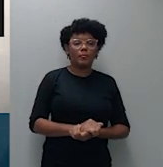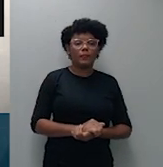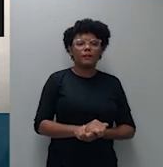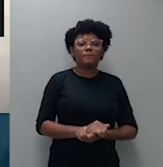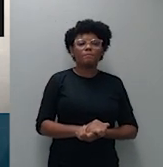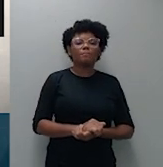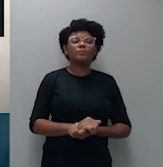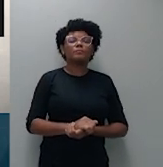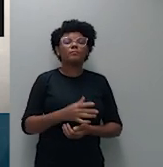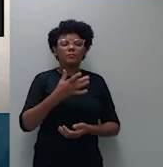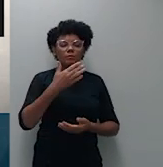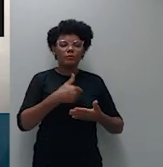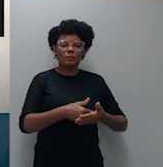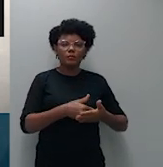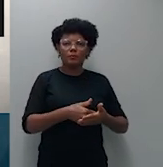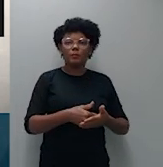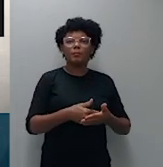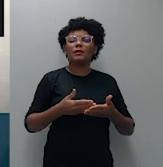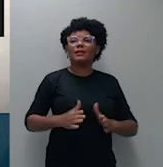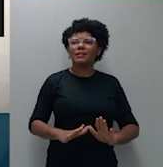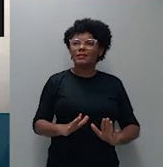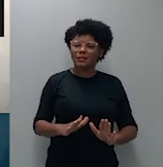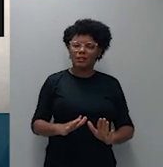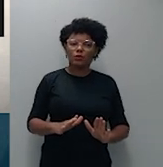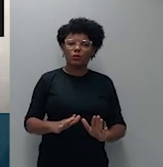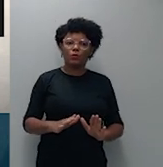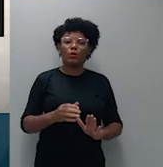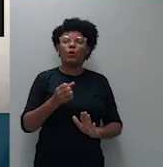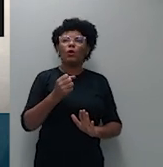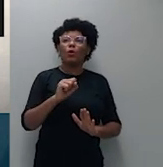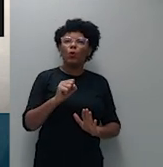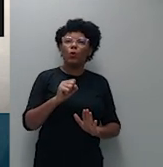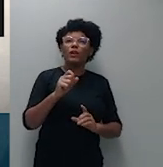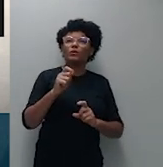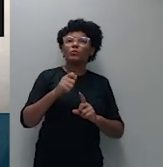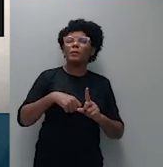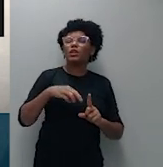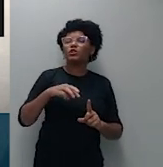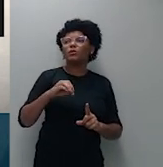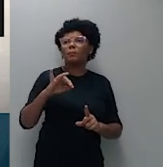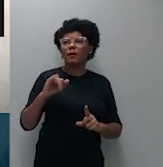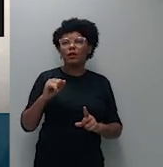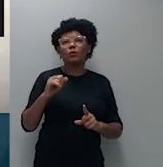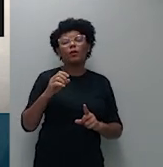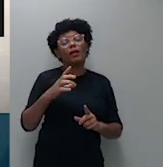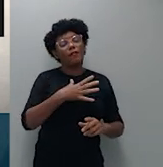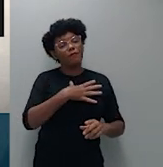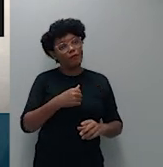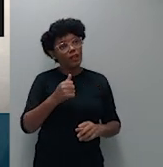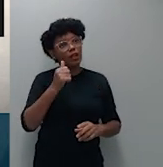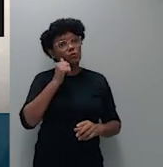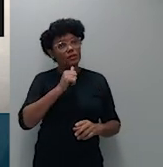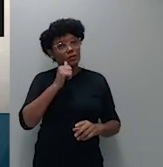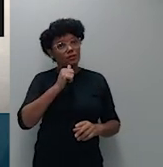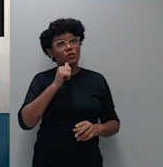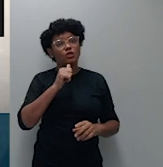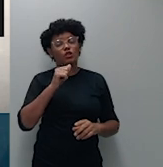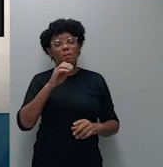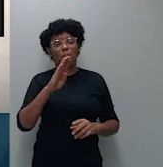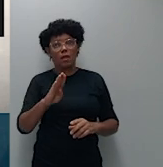o menor é nascido em 8 de maio de 2005